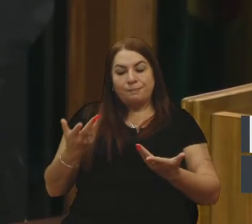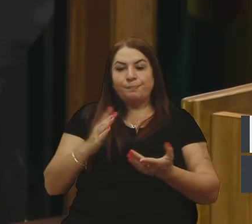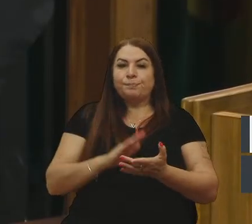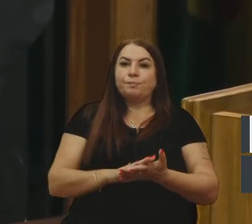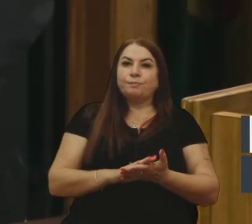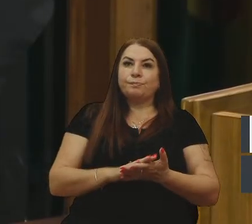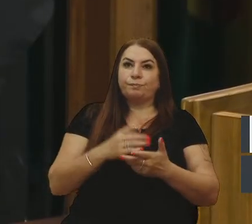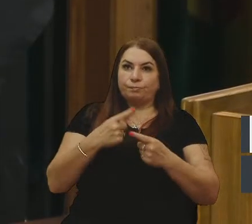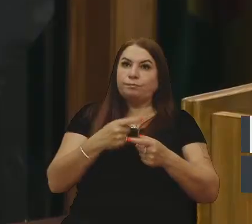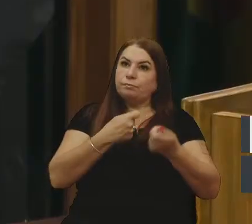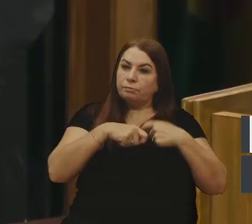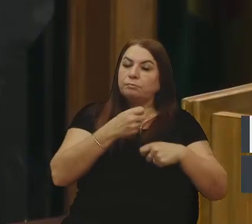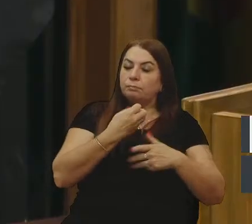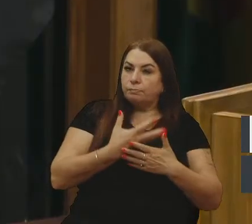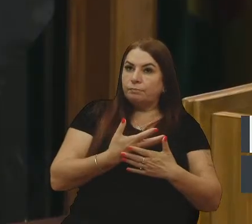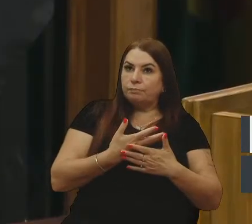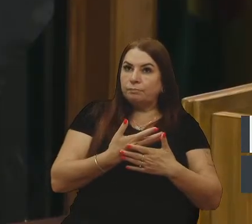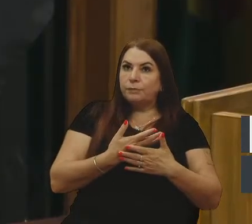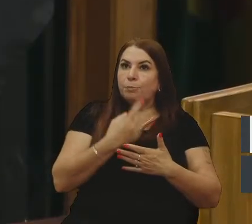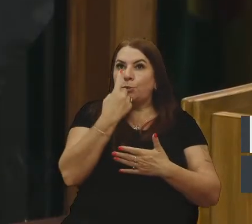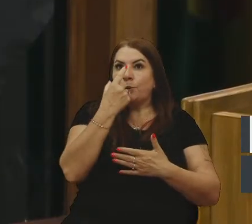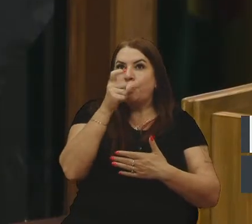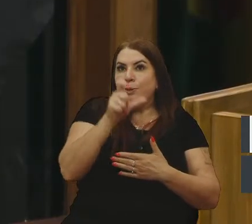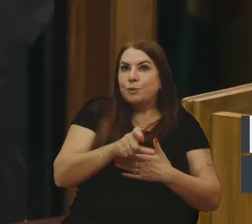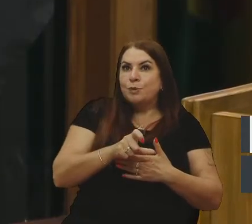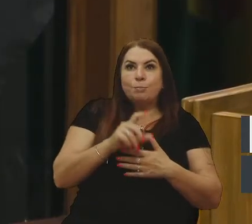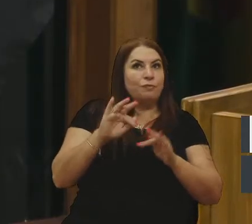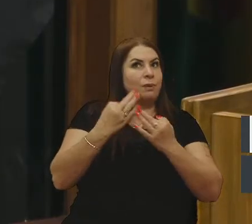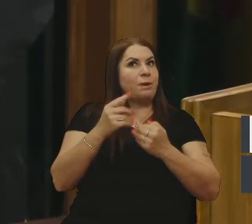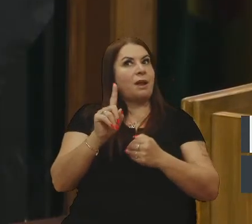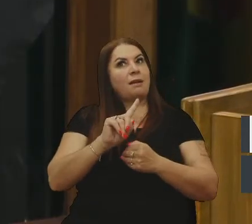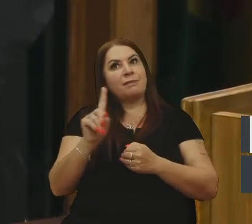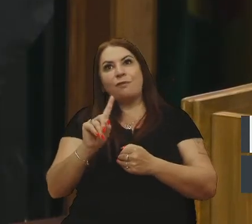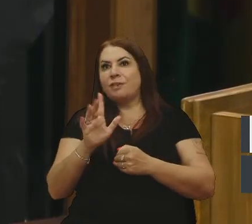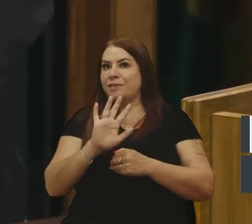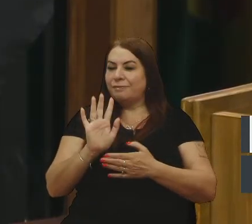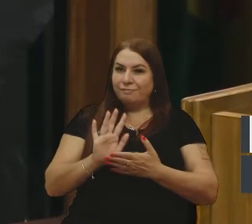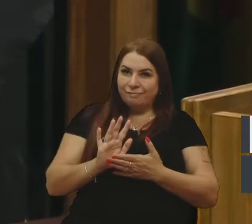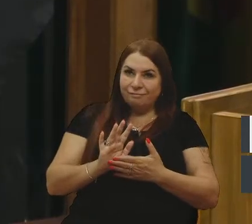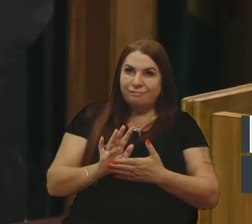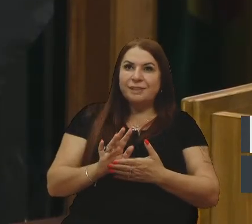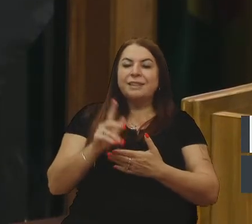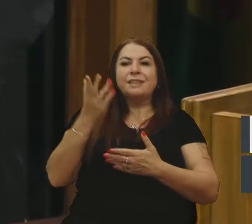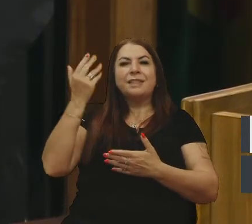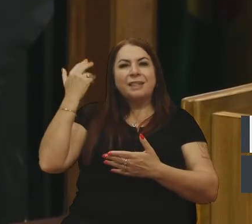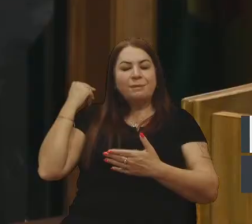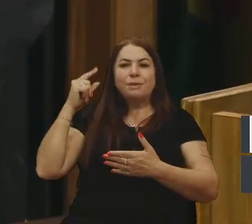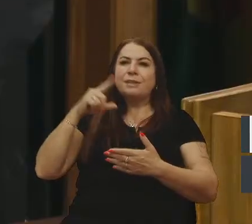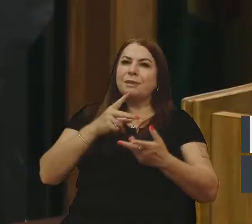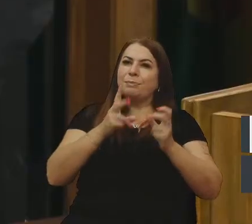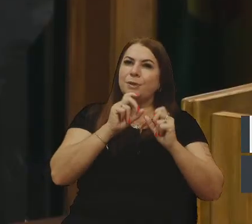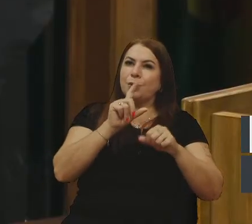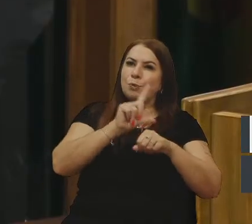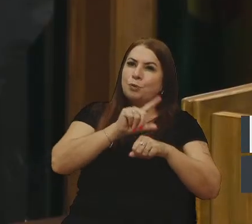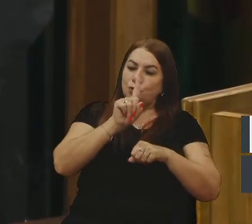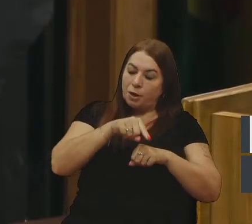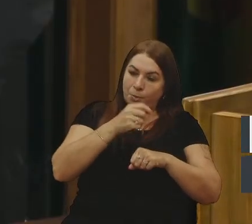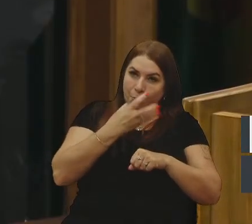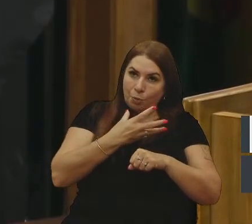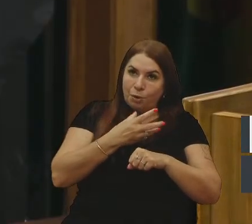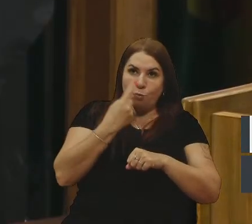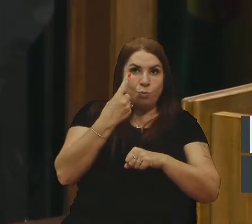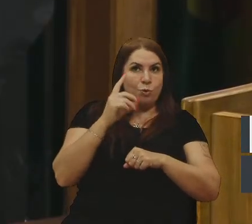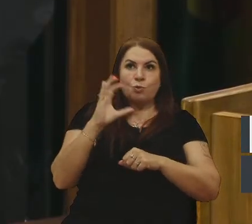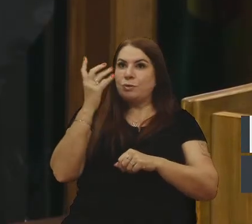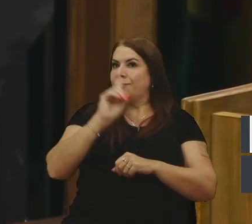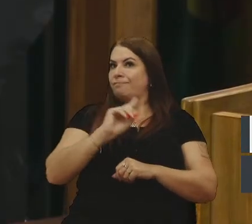Porque tem negócio que é bom, mas ele é bom para uma pessoa. Para uma família, talvez ele não seja bom. E lá naquela época a gente identificou, a loja é boa, mas uma só não resolve o